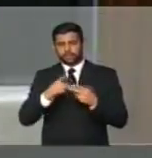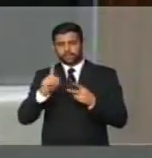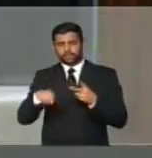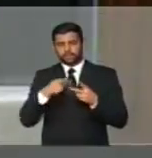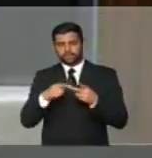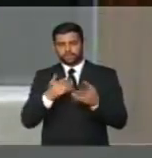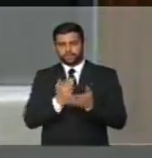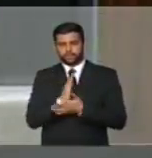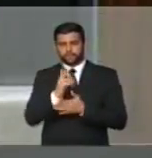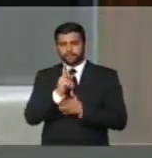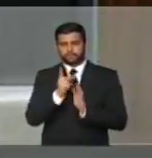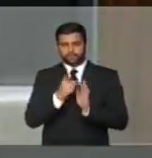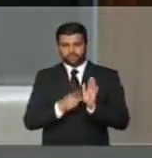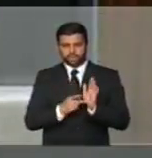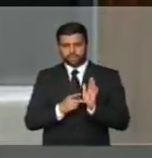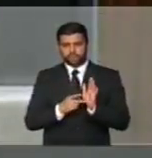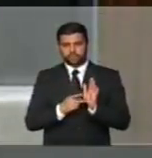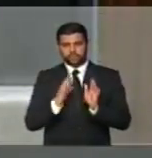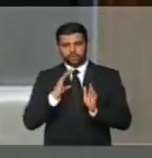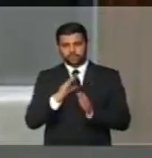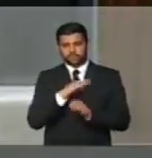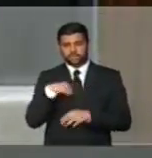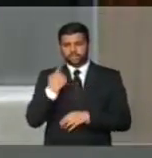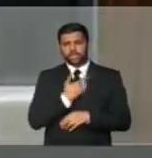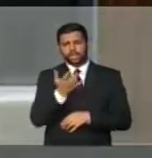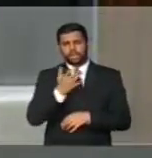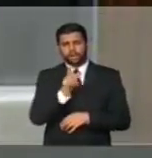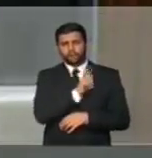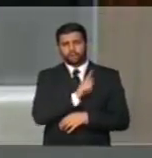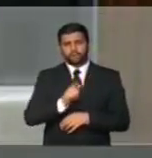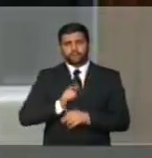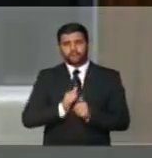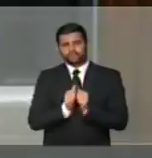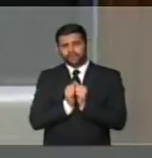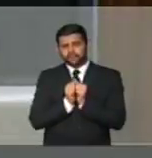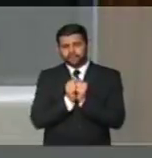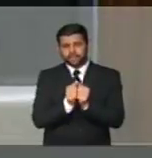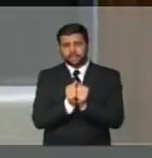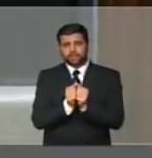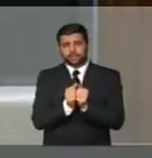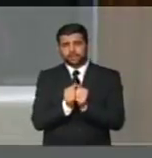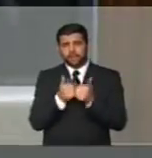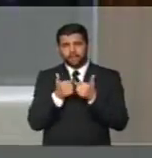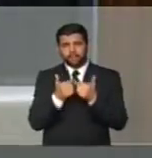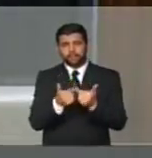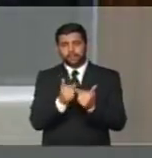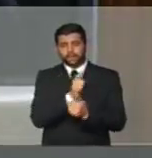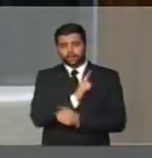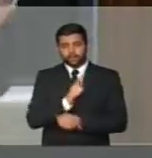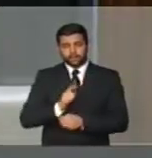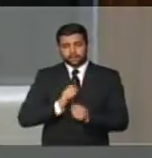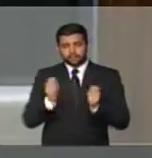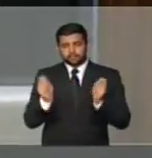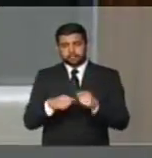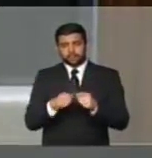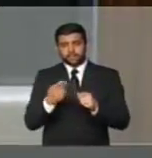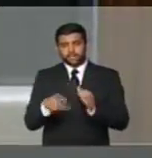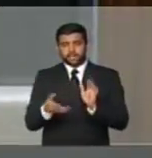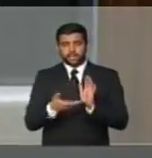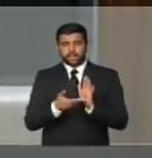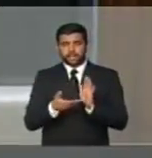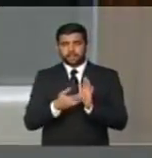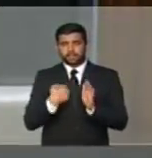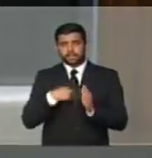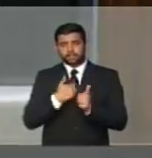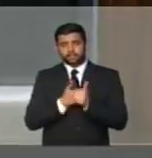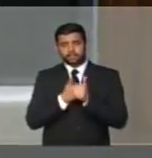de aprovado o nosso projeto. A gente quer que o governo caminhe com isso, que o governo possa, primeiro nós aqui na Câmara temos